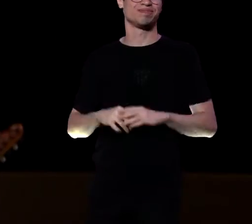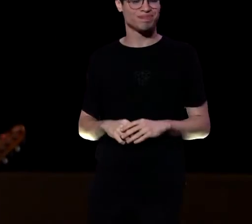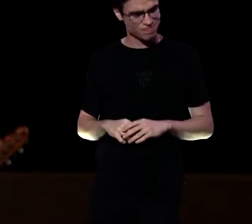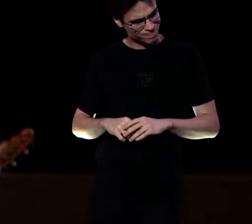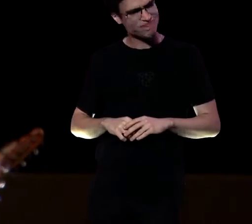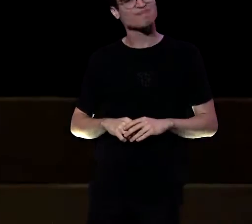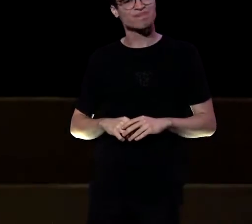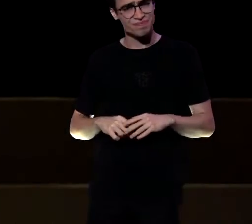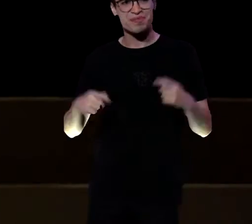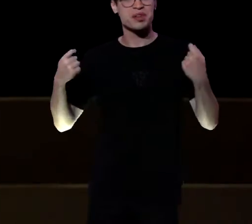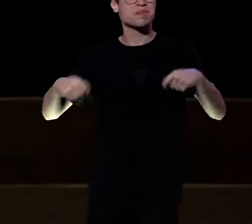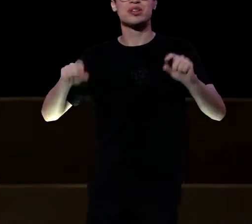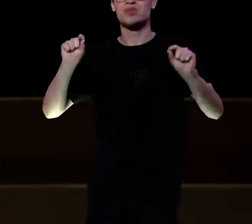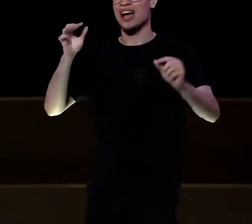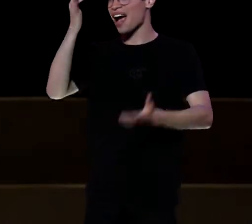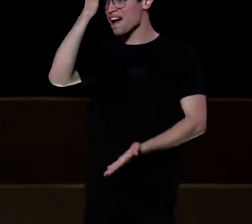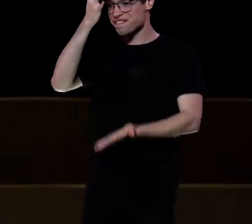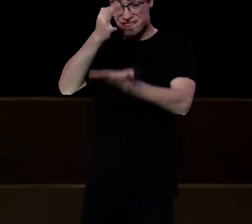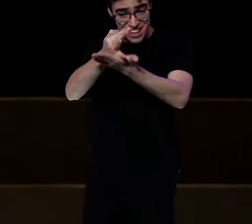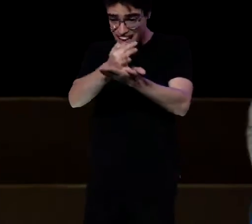Você precisa escolher viver pela fé.